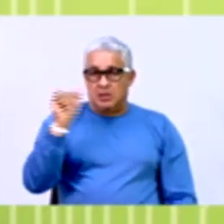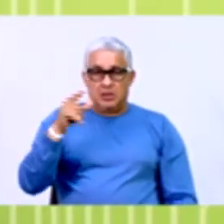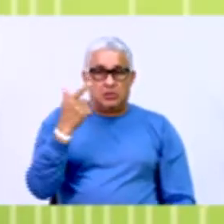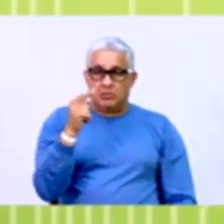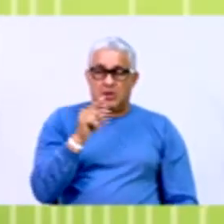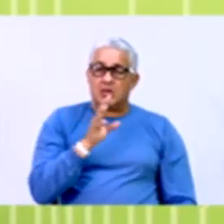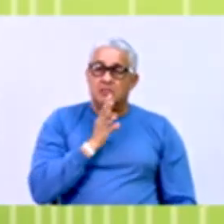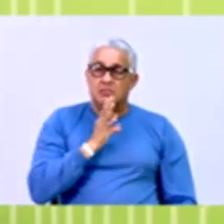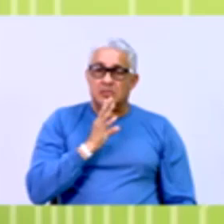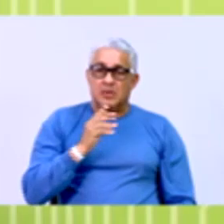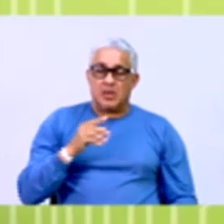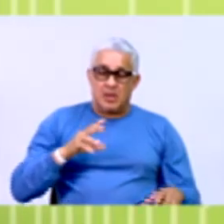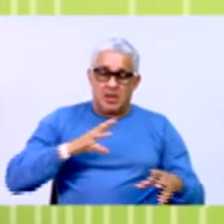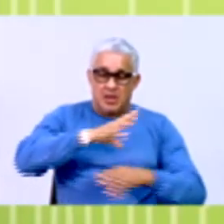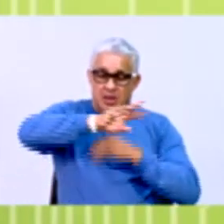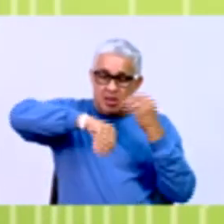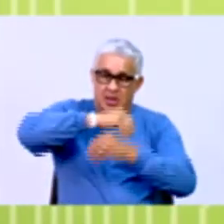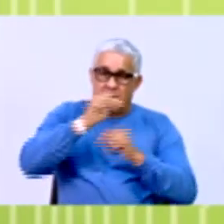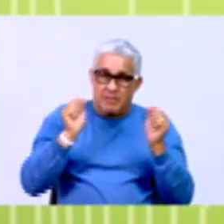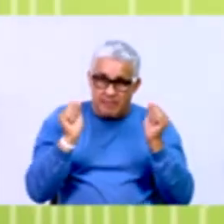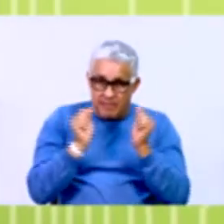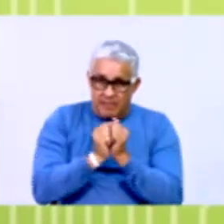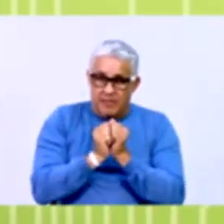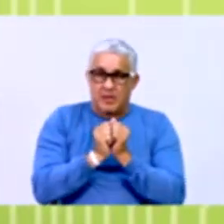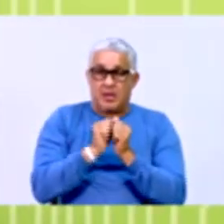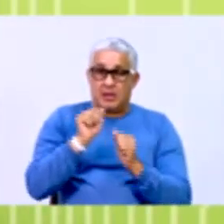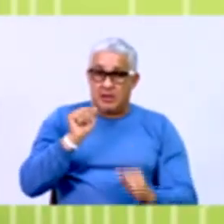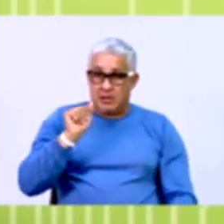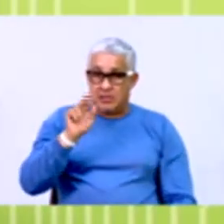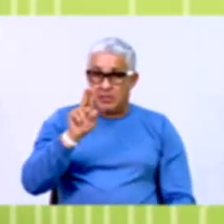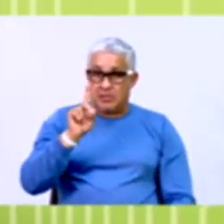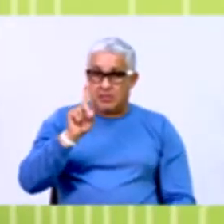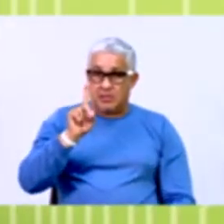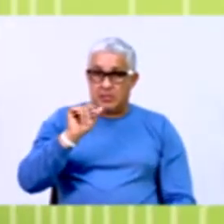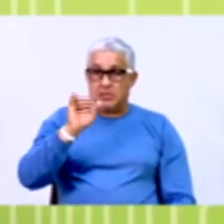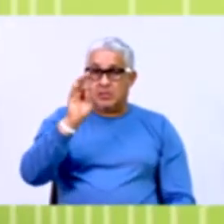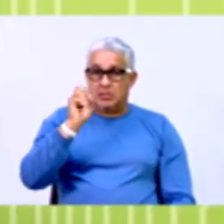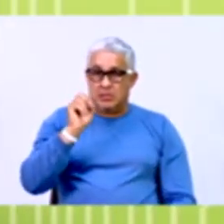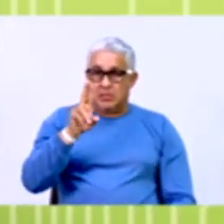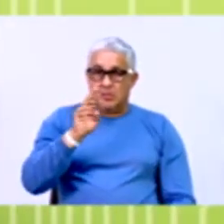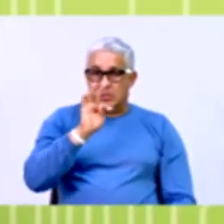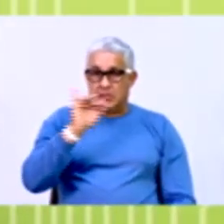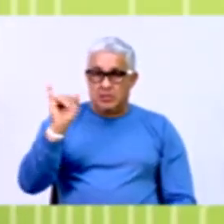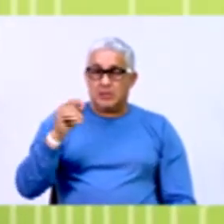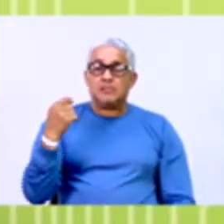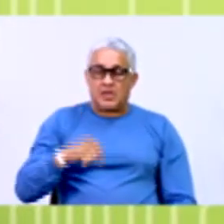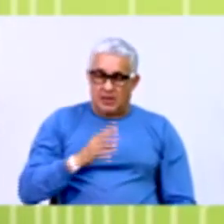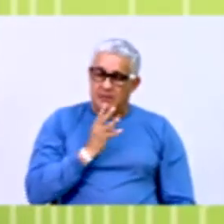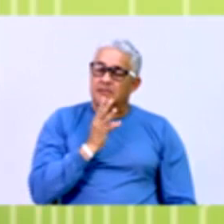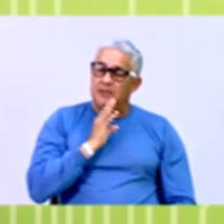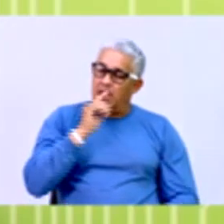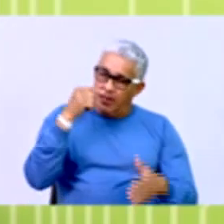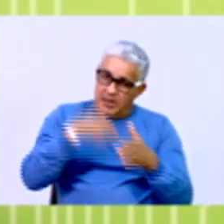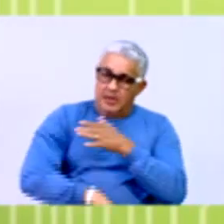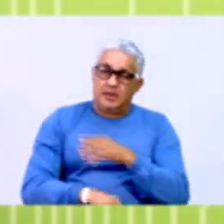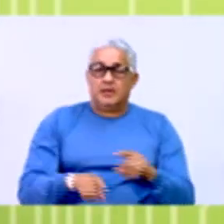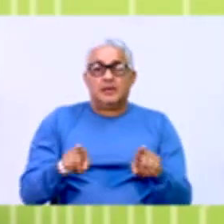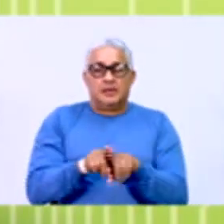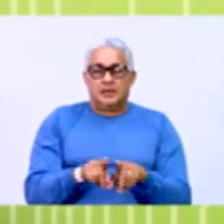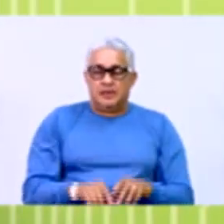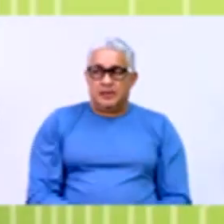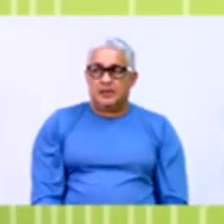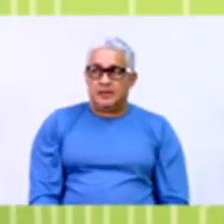uma junção de forças aí, mas o auditor de TI ele precisa conhecer do seu métier, vamos dizer assim.